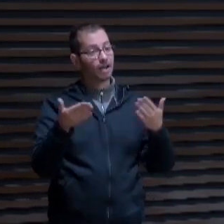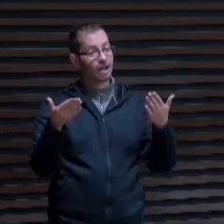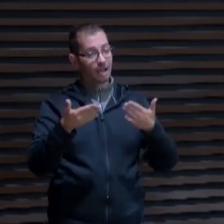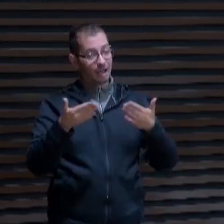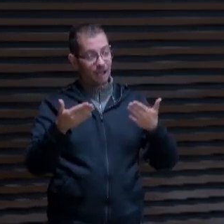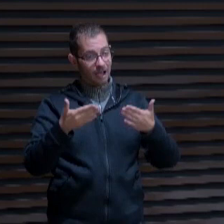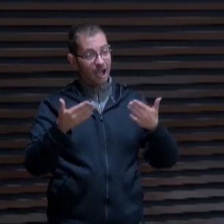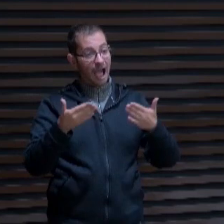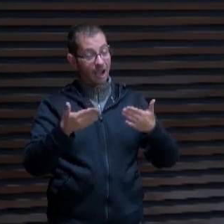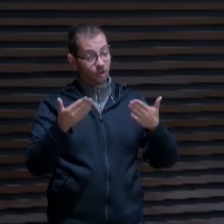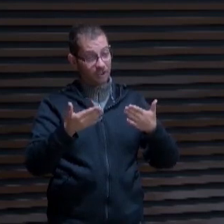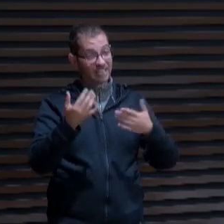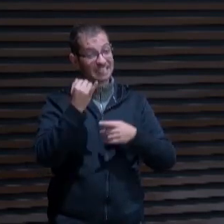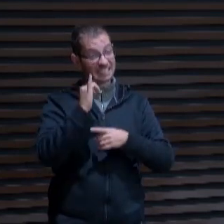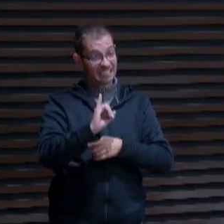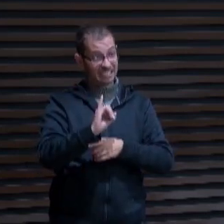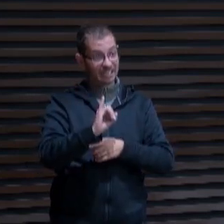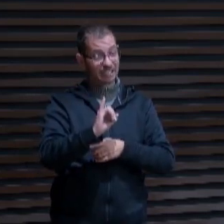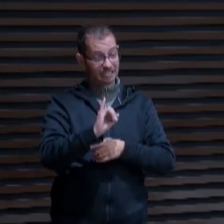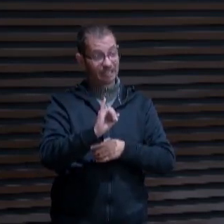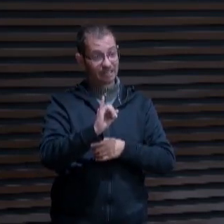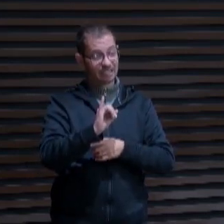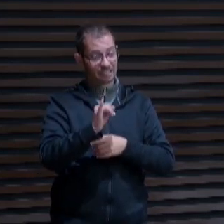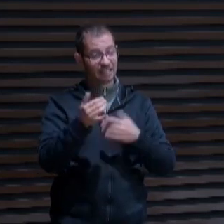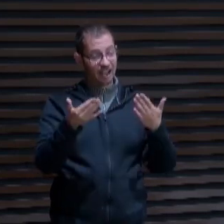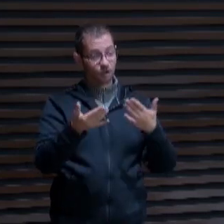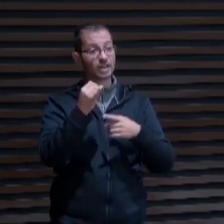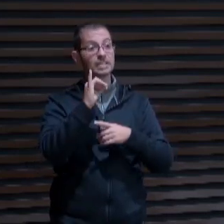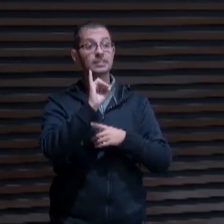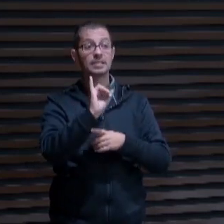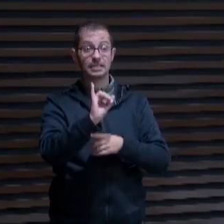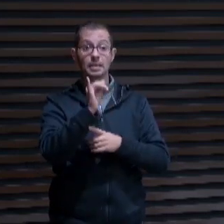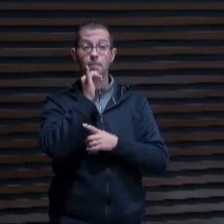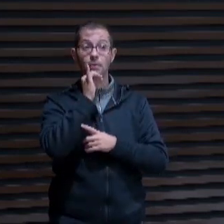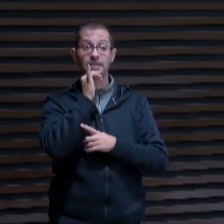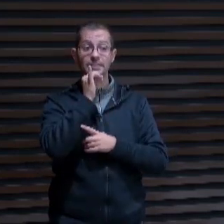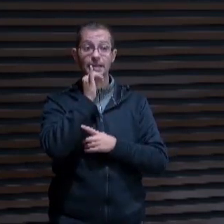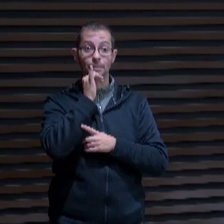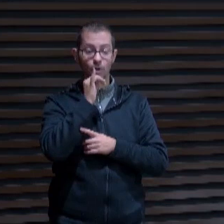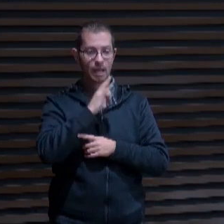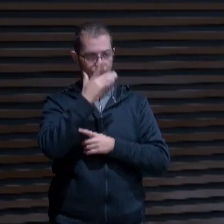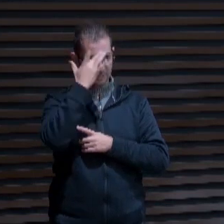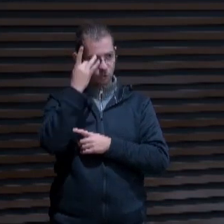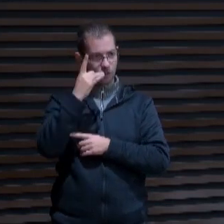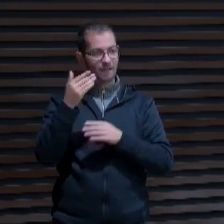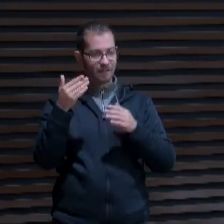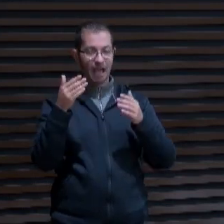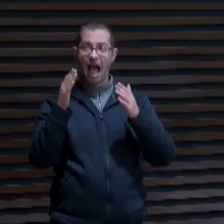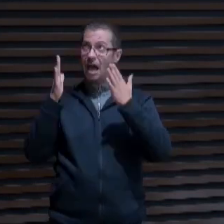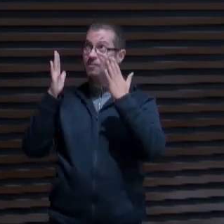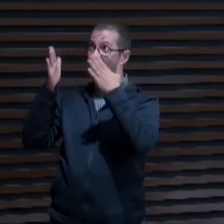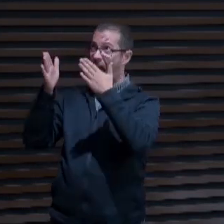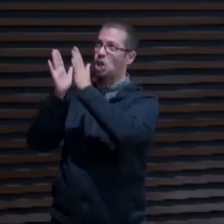a adoração, o louvor, deve ser fruto da intimidade com o Senhor, da comunhão com Ele.